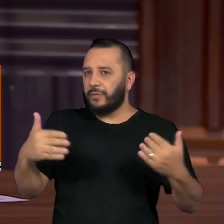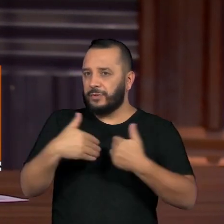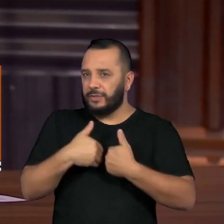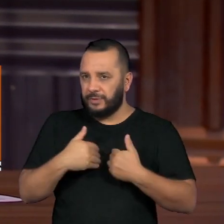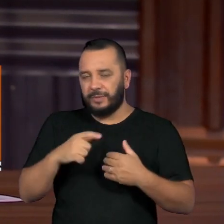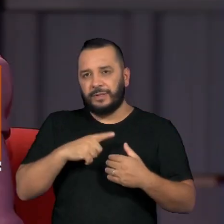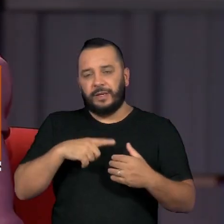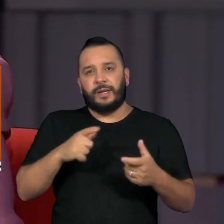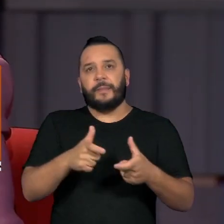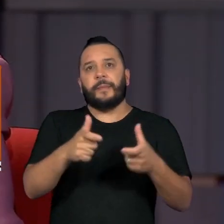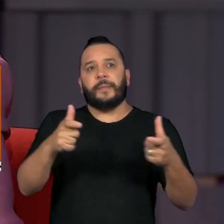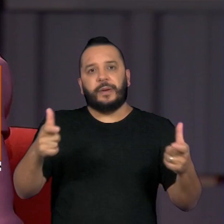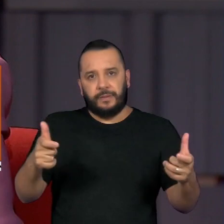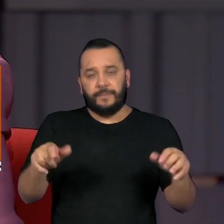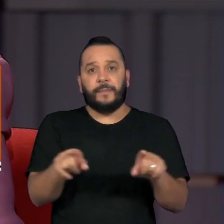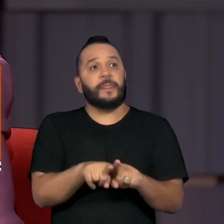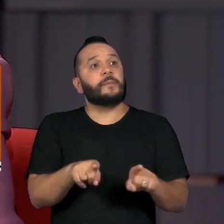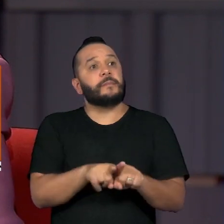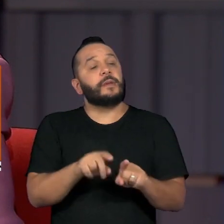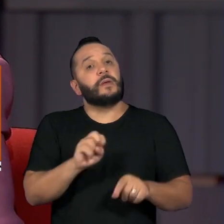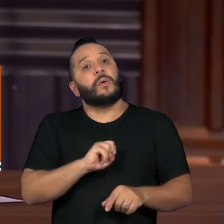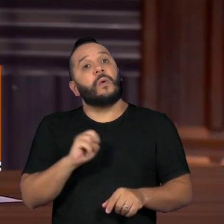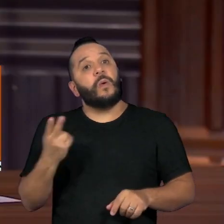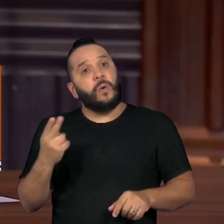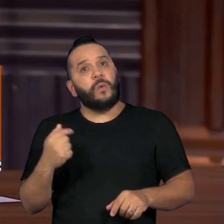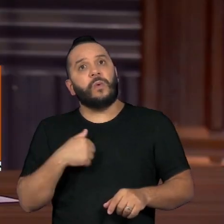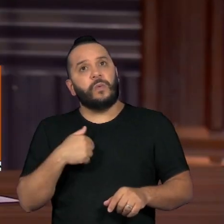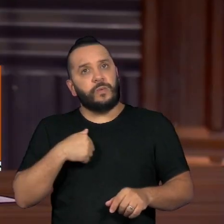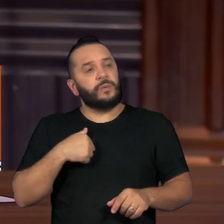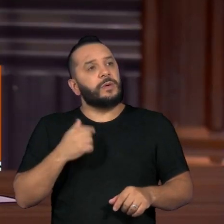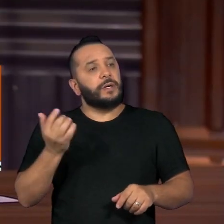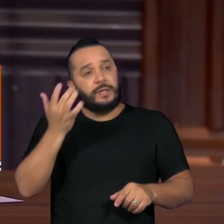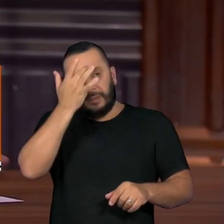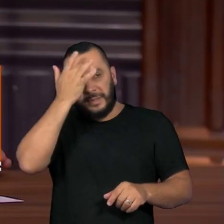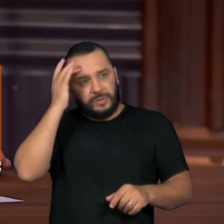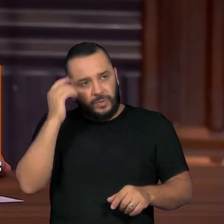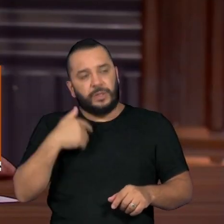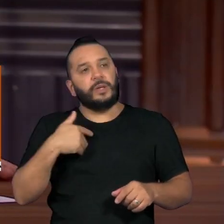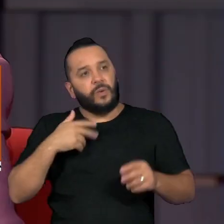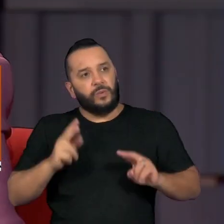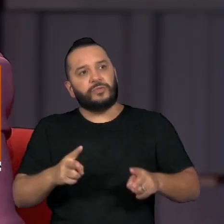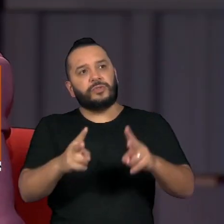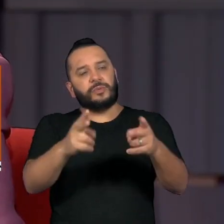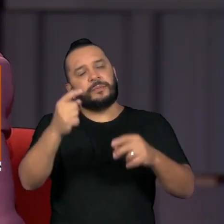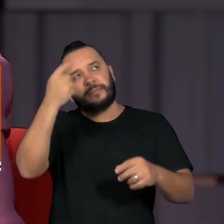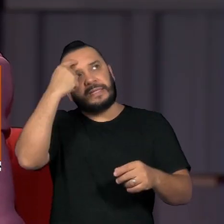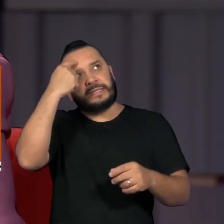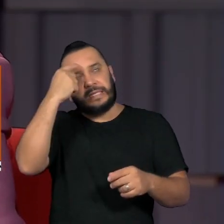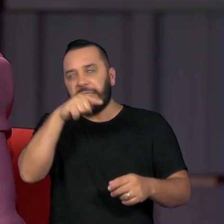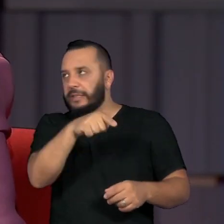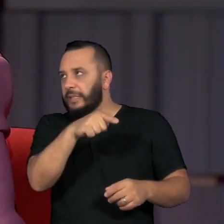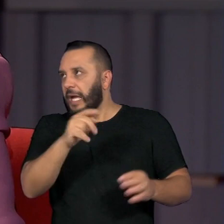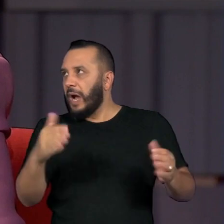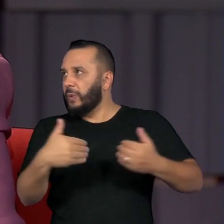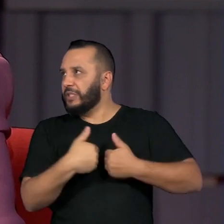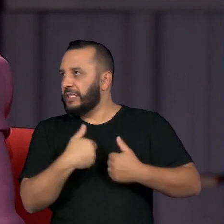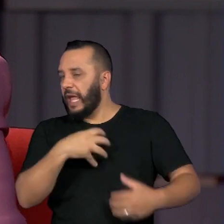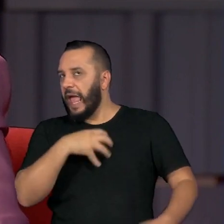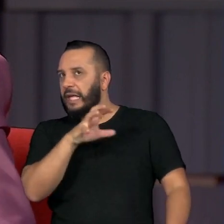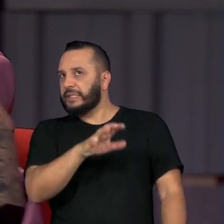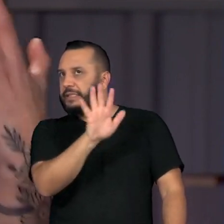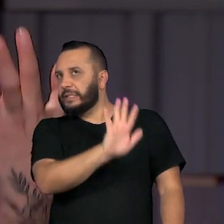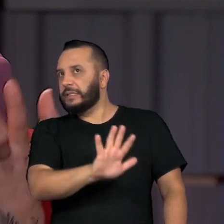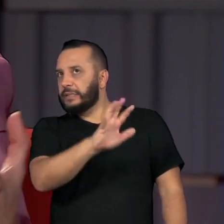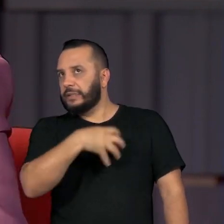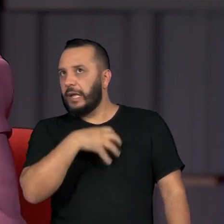ainda é completa? Ou fora da nossa bolha o estereótipo permanece inalterado? Eu acho que não permanece inalterada. É